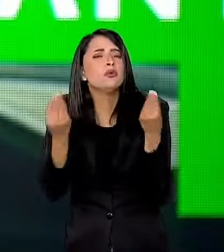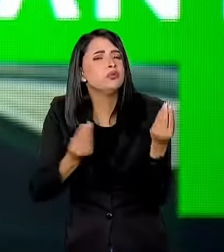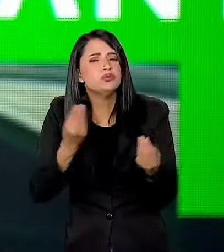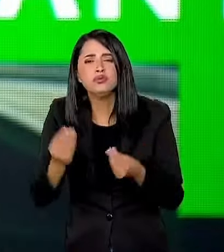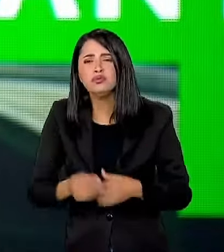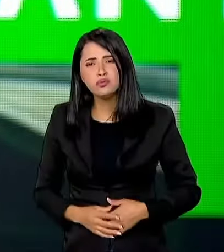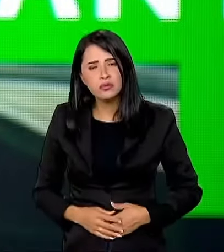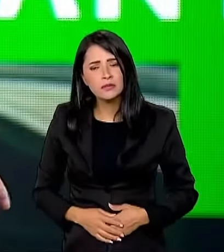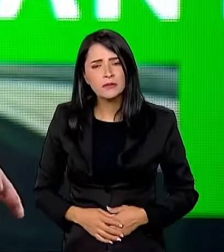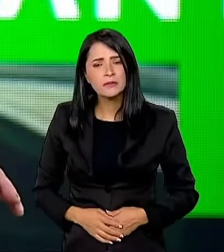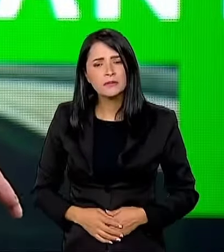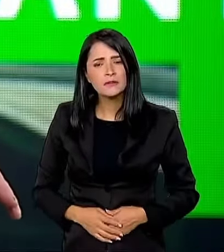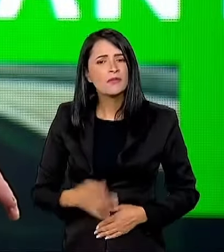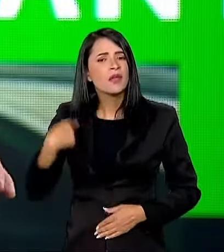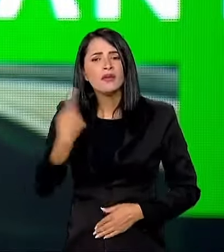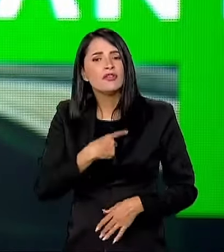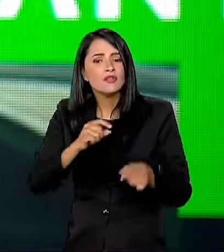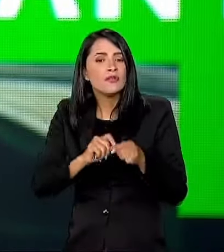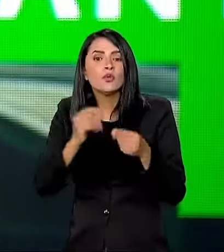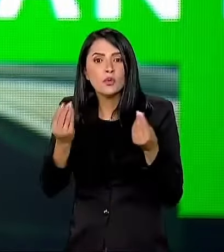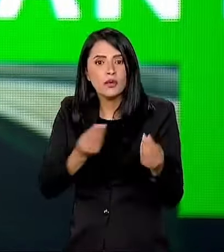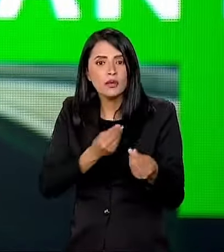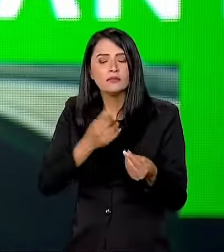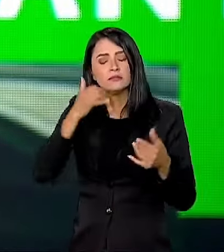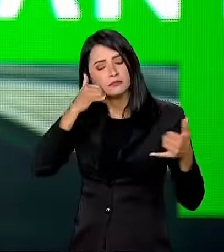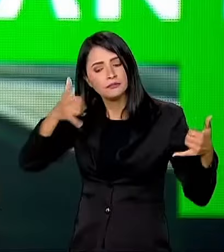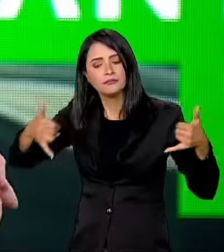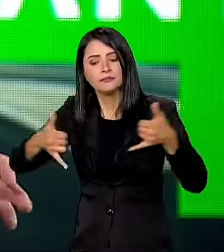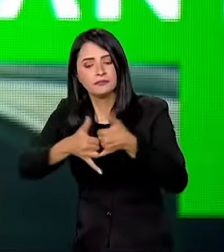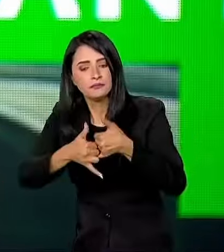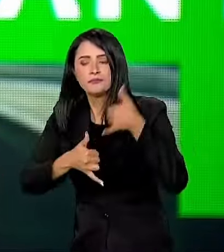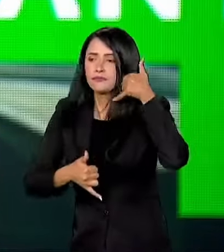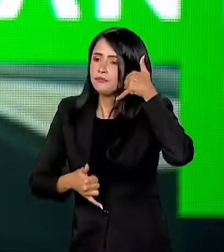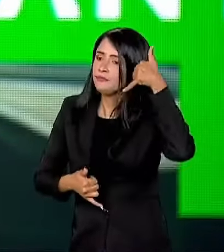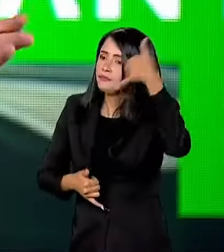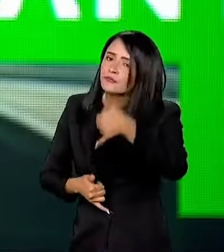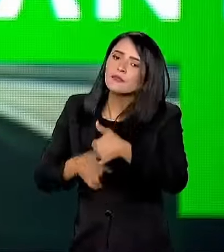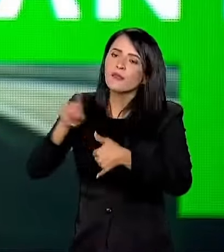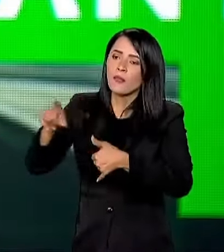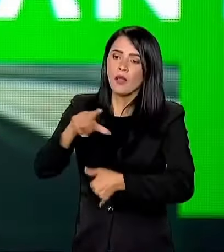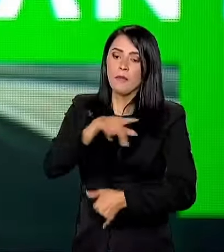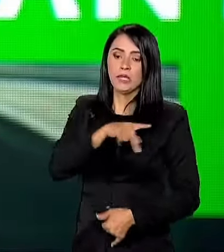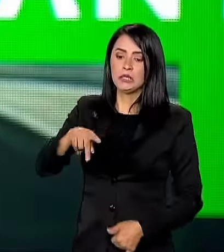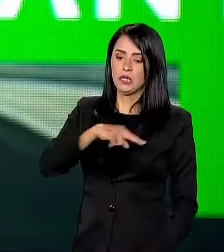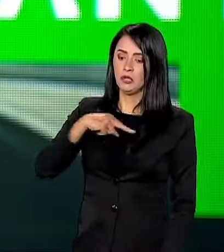faz? O que é que nós fizemos? Pegamos o telefone, ligamos para o Xi Jinping e falamos,